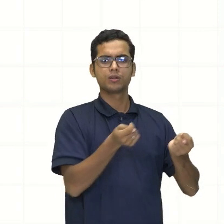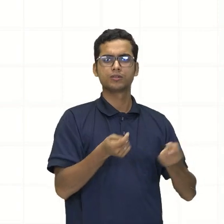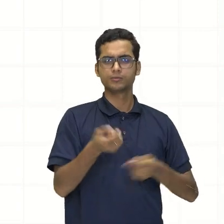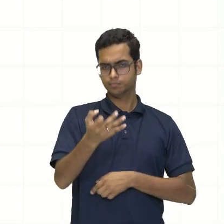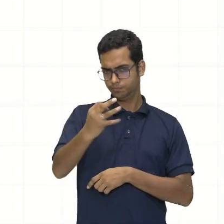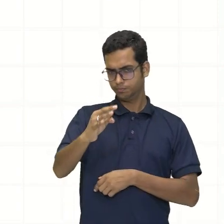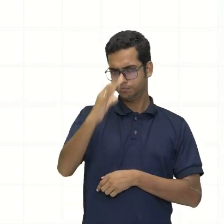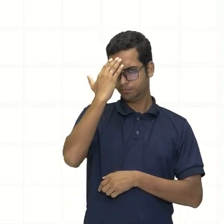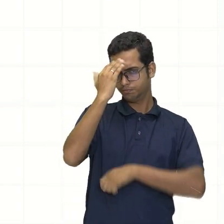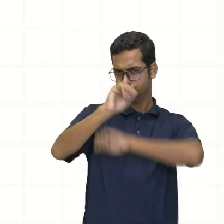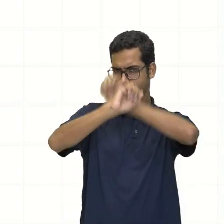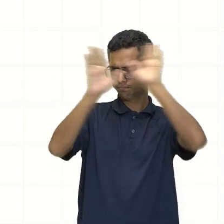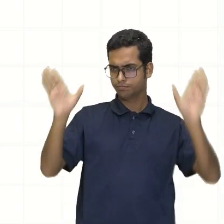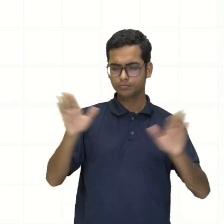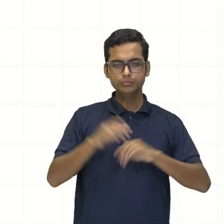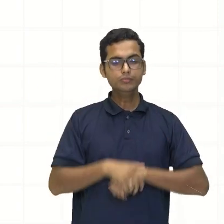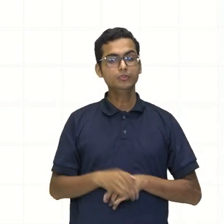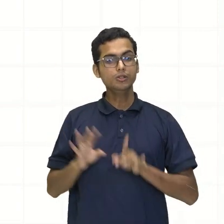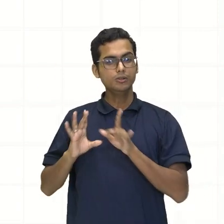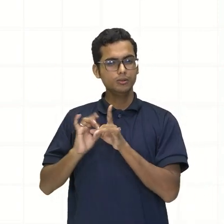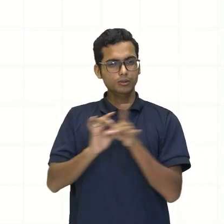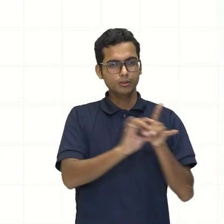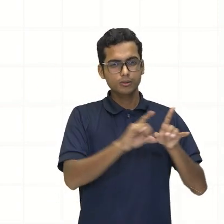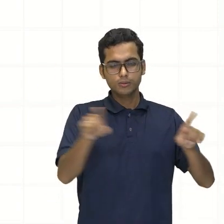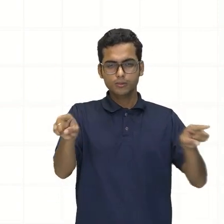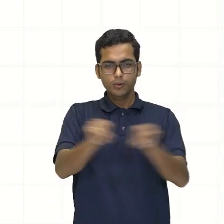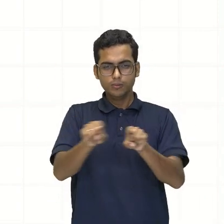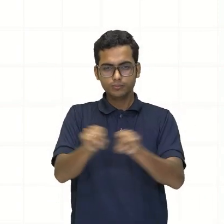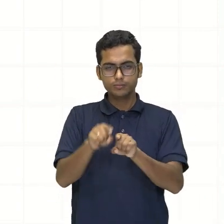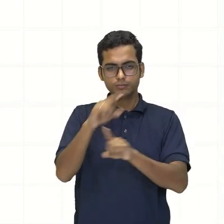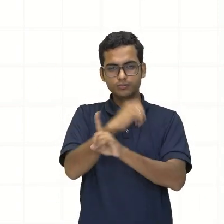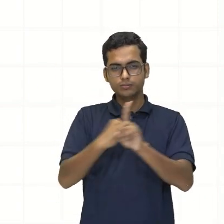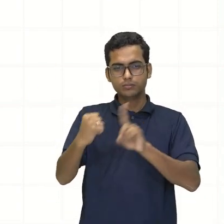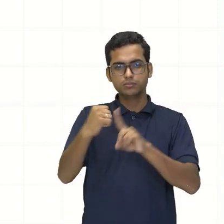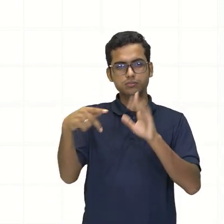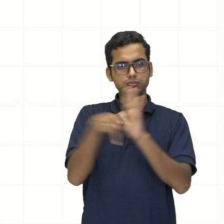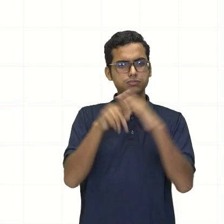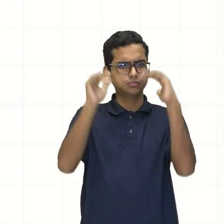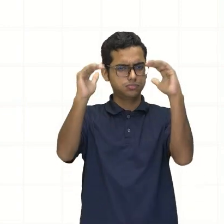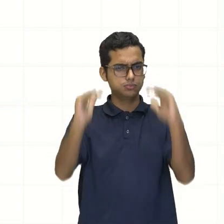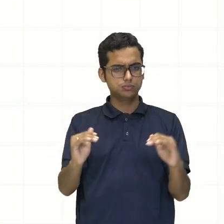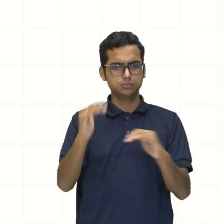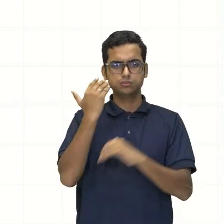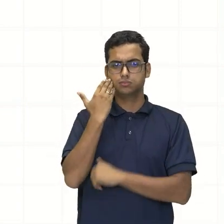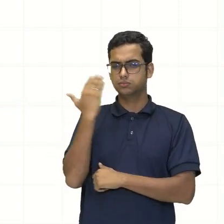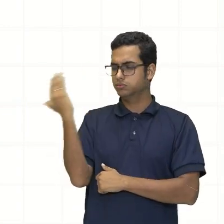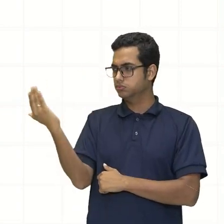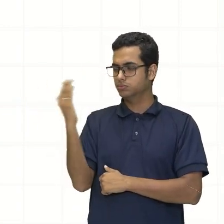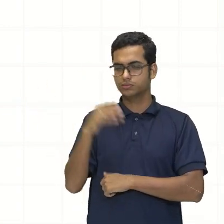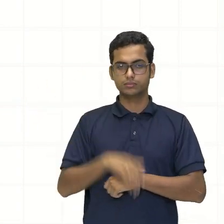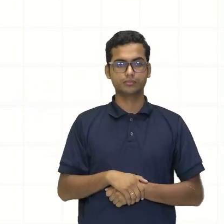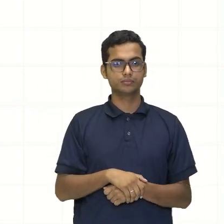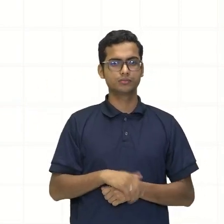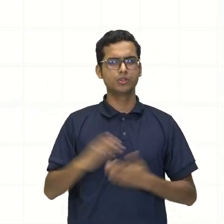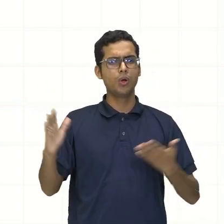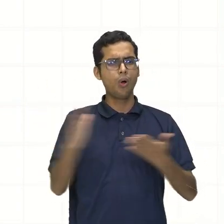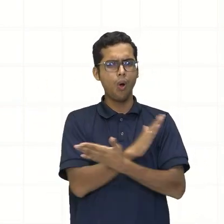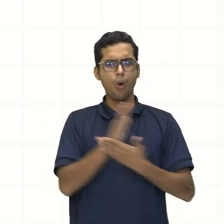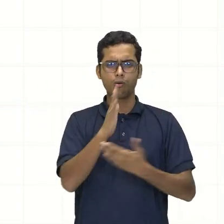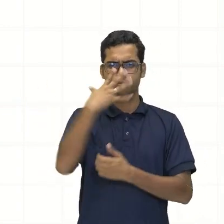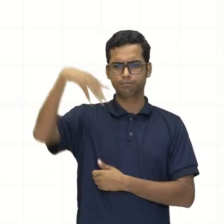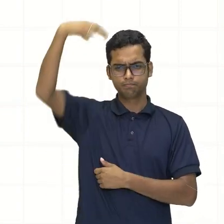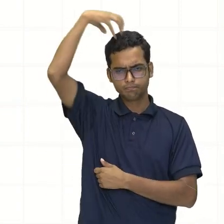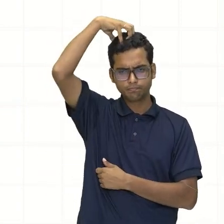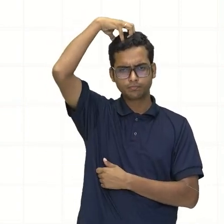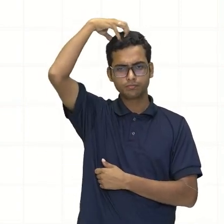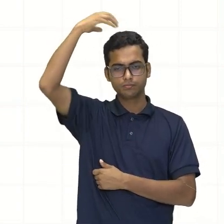Certo? Nesse contexto de sociedade hierarquizada, nós trouxemos aqui um mapa para vocês de alguns reinos